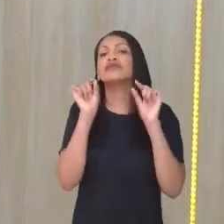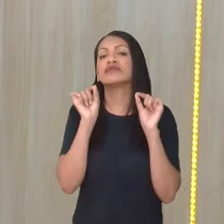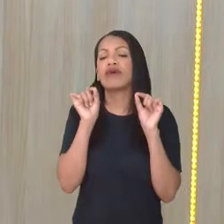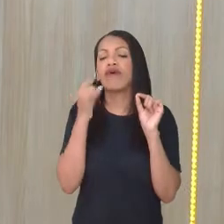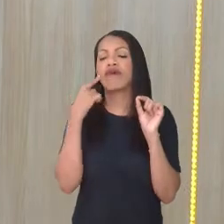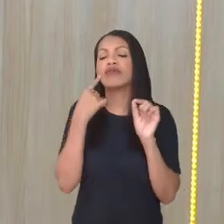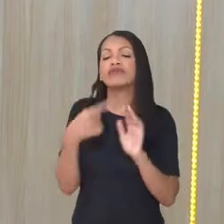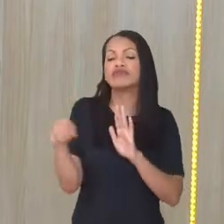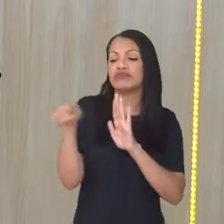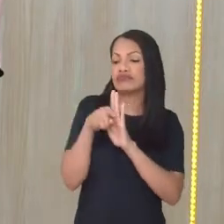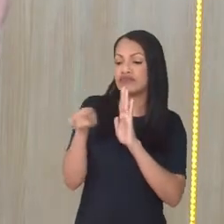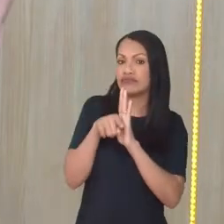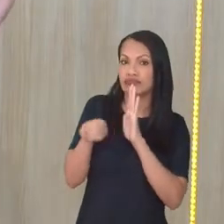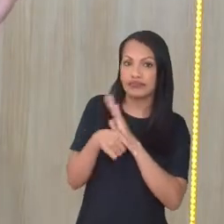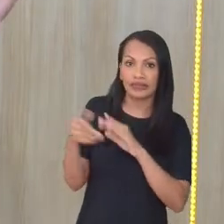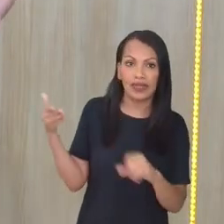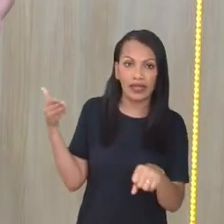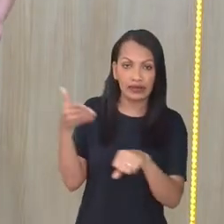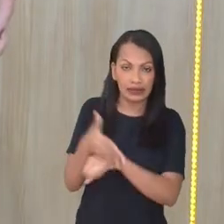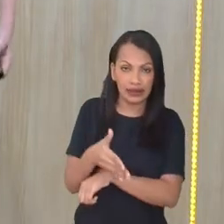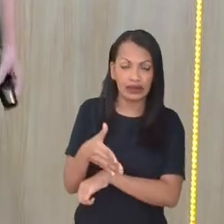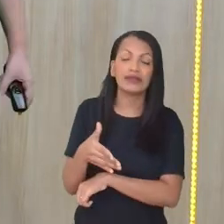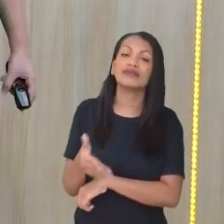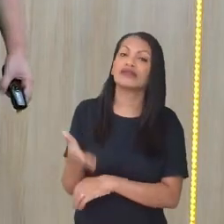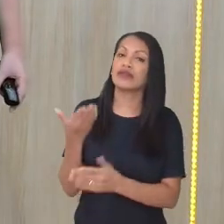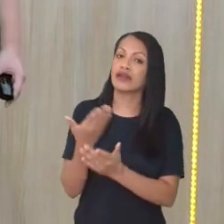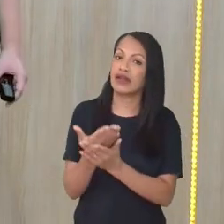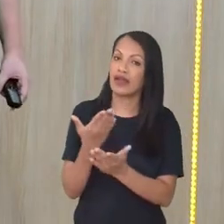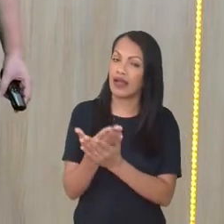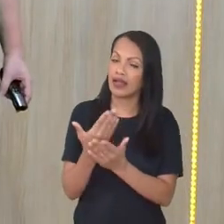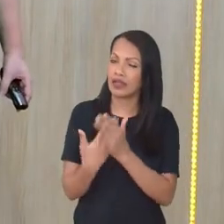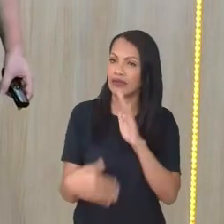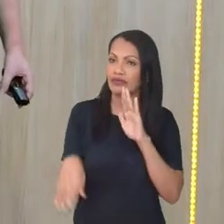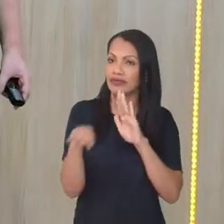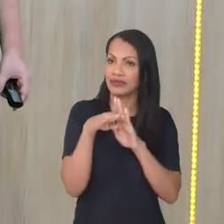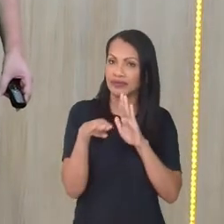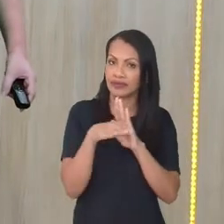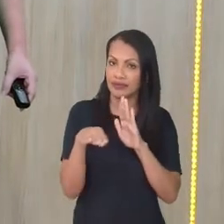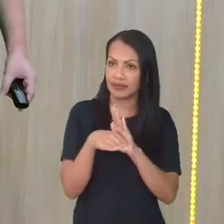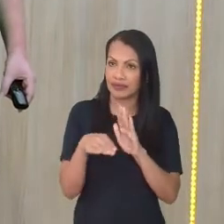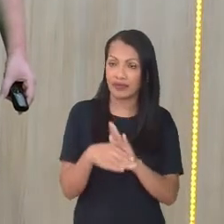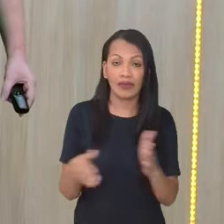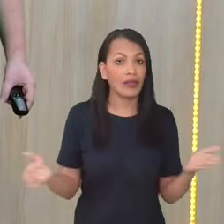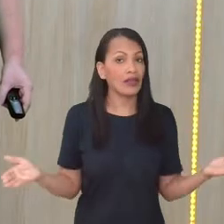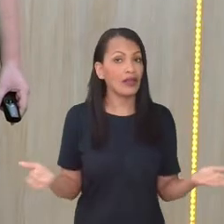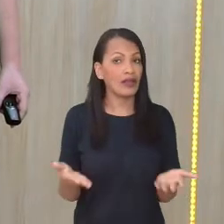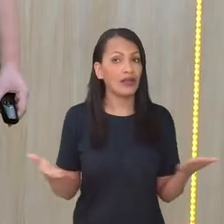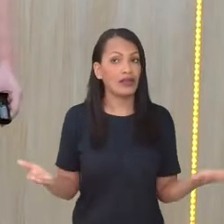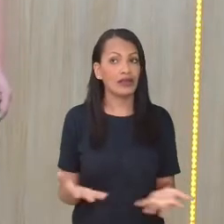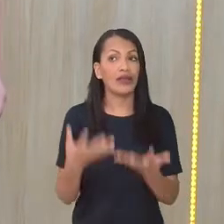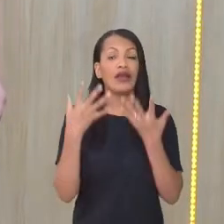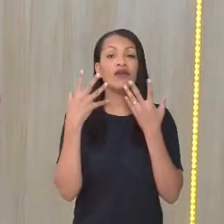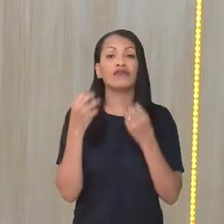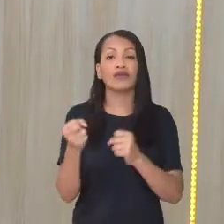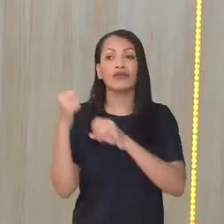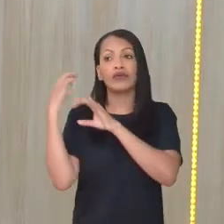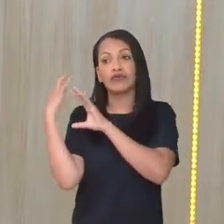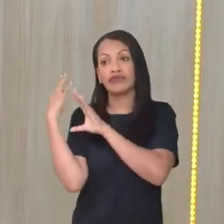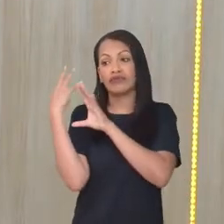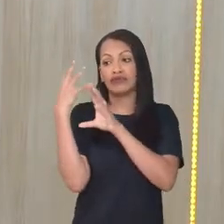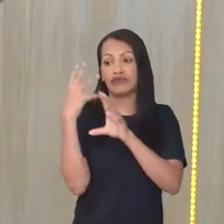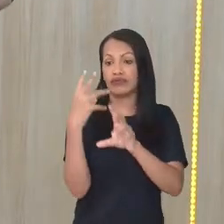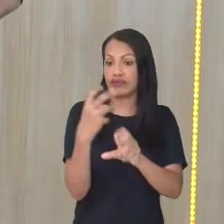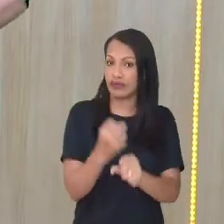acessa, que as aulas estão disponíveis para você. Tá? Agora, vamos recapitular um